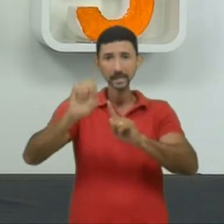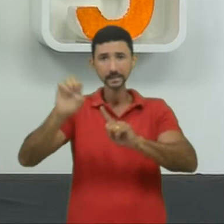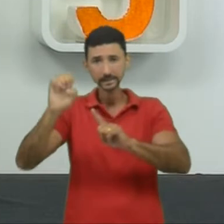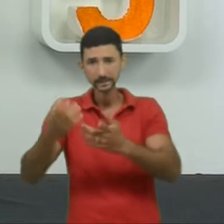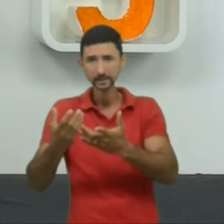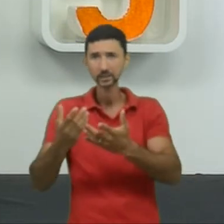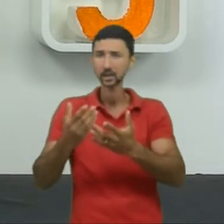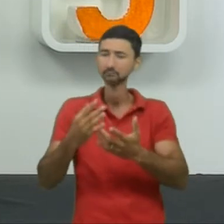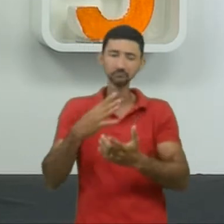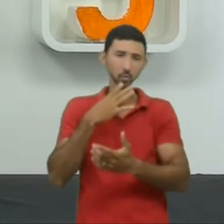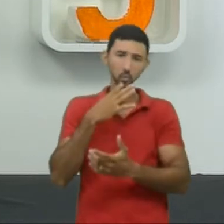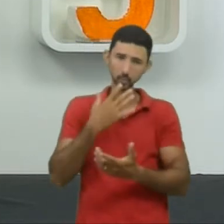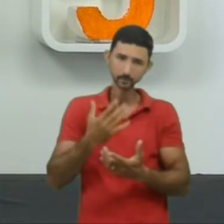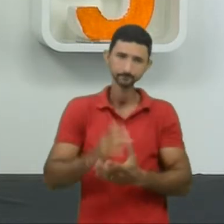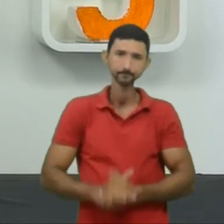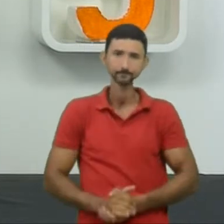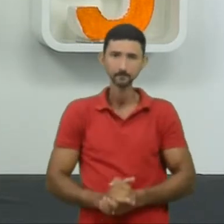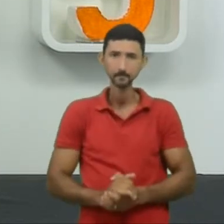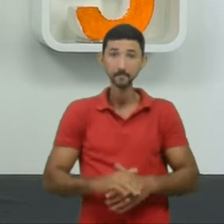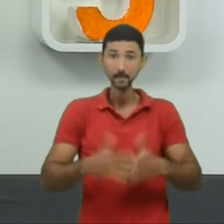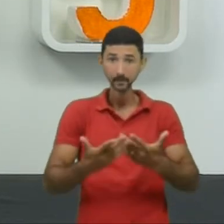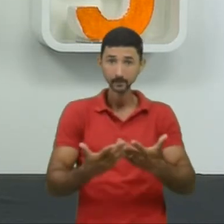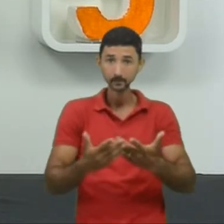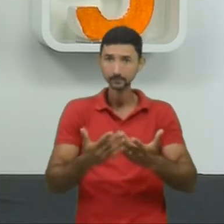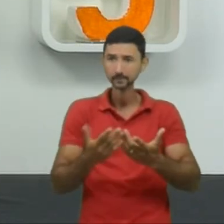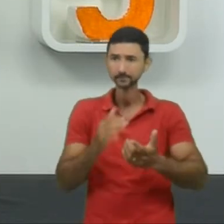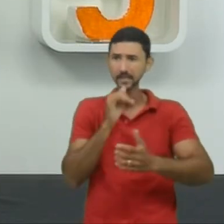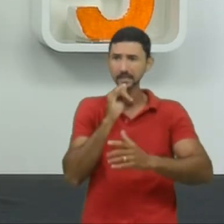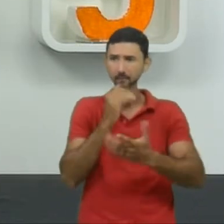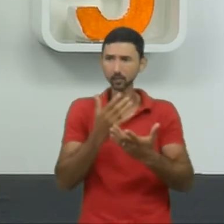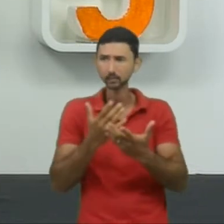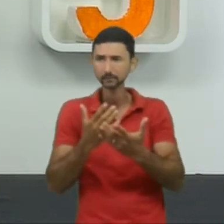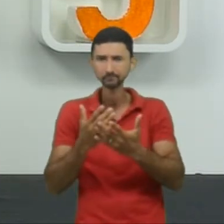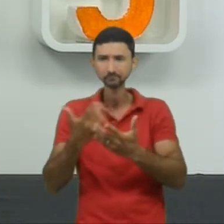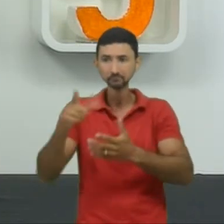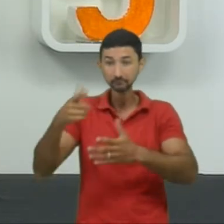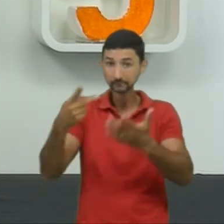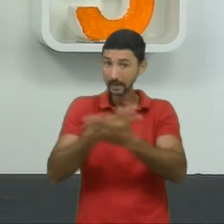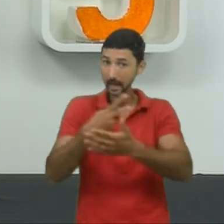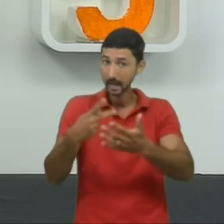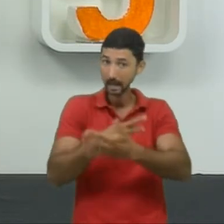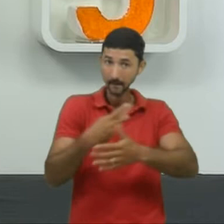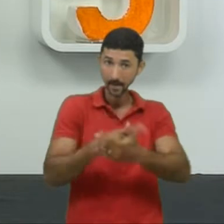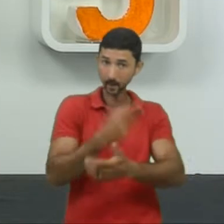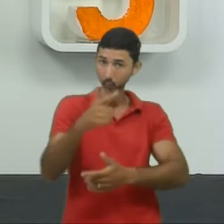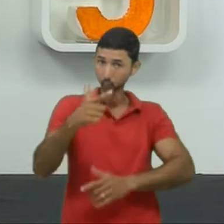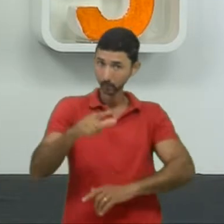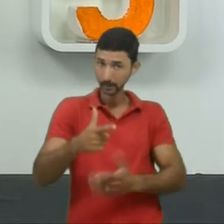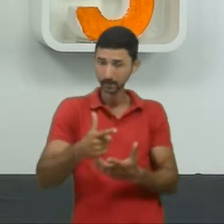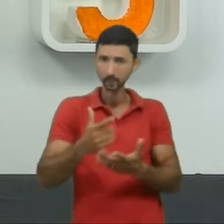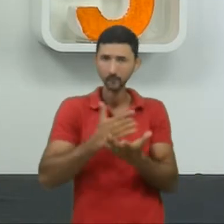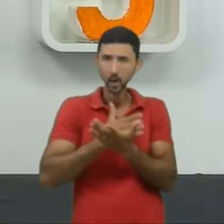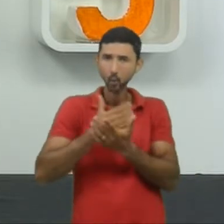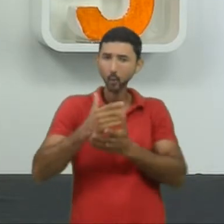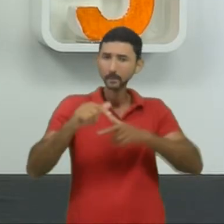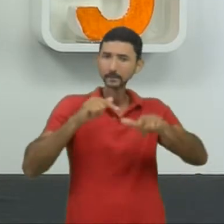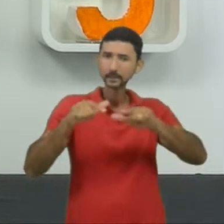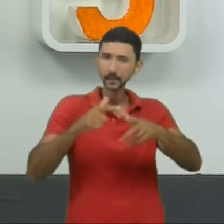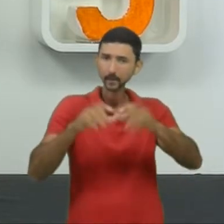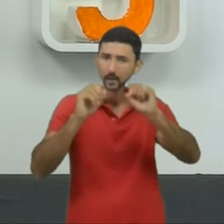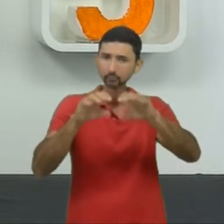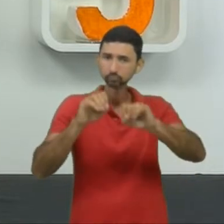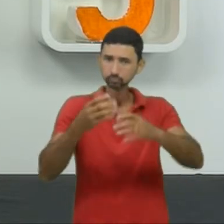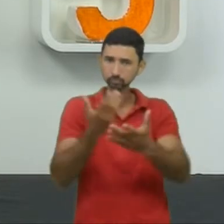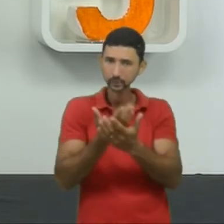da probabilidade. Então, para que não haja esse equívoco, a gente vai começar a trabalhar